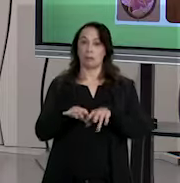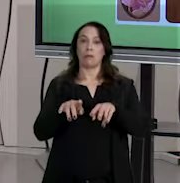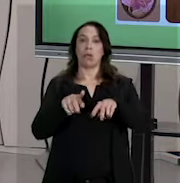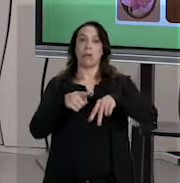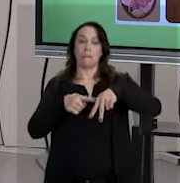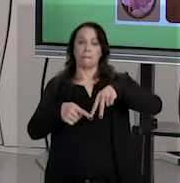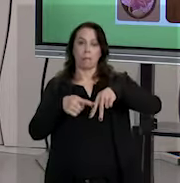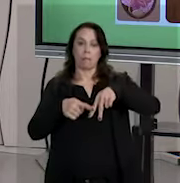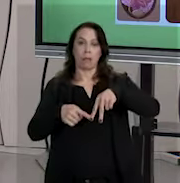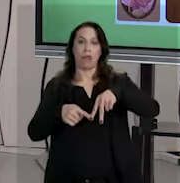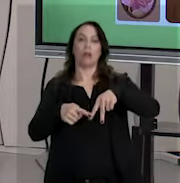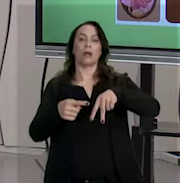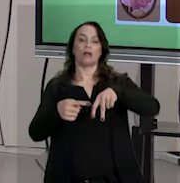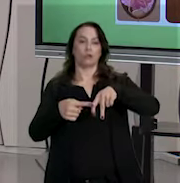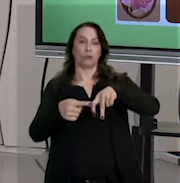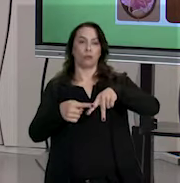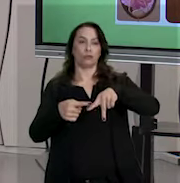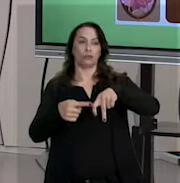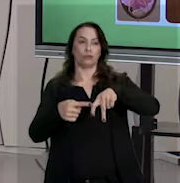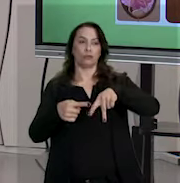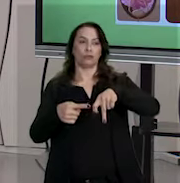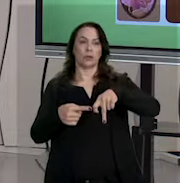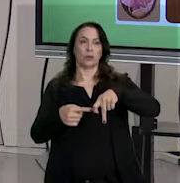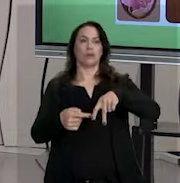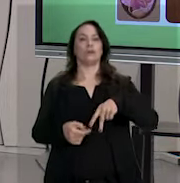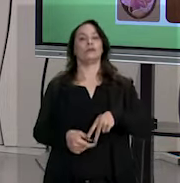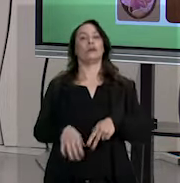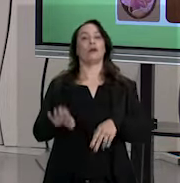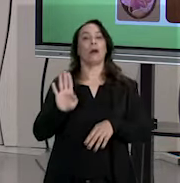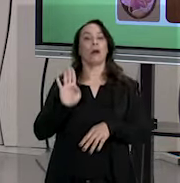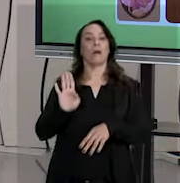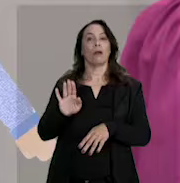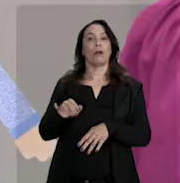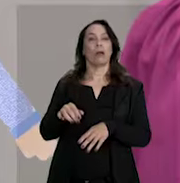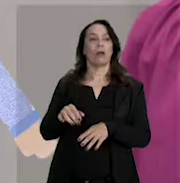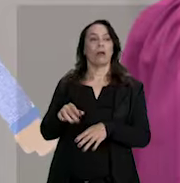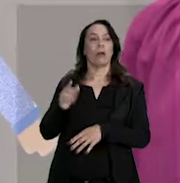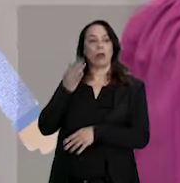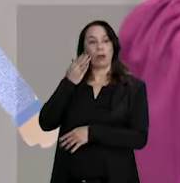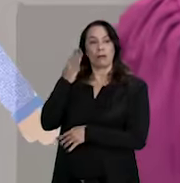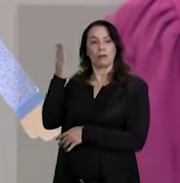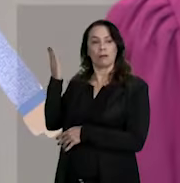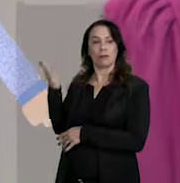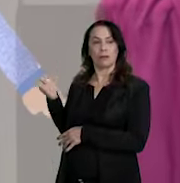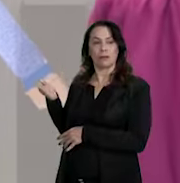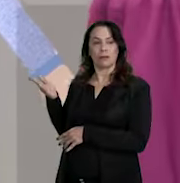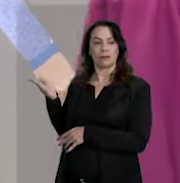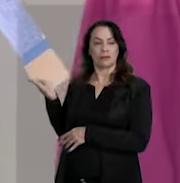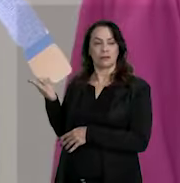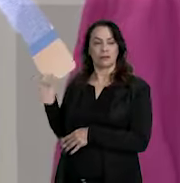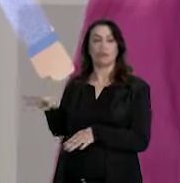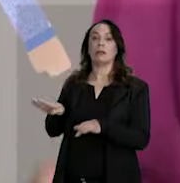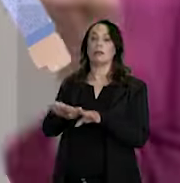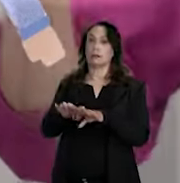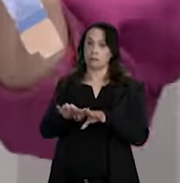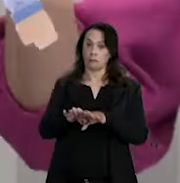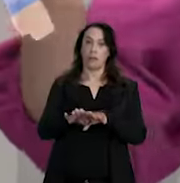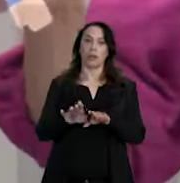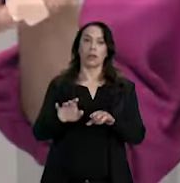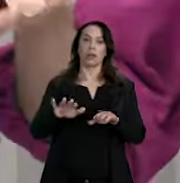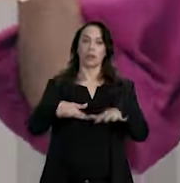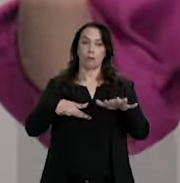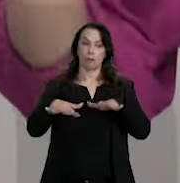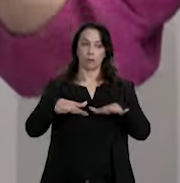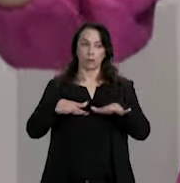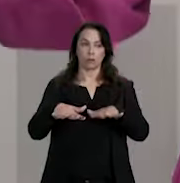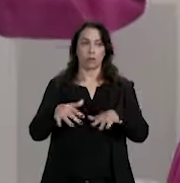O joelho. Aqui no tornozelo, né? Que ela dobrou o pezinho, a gente também tem articulação. Então, nós temos